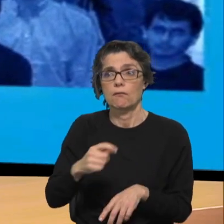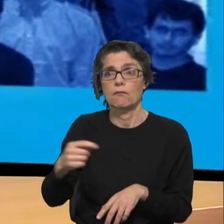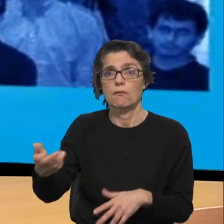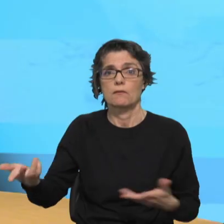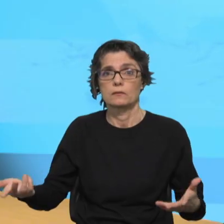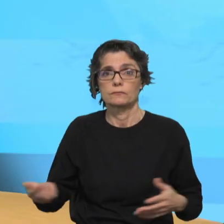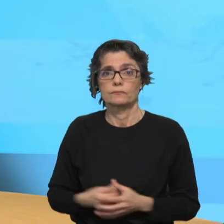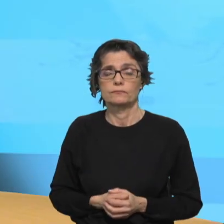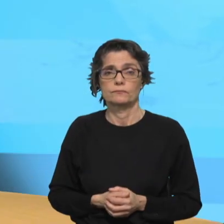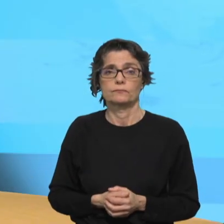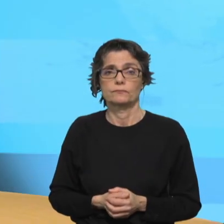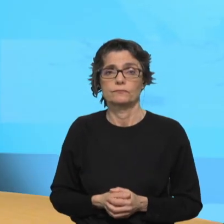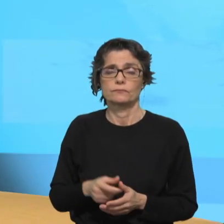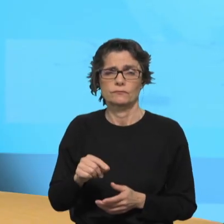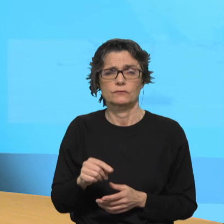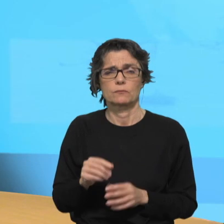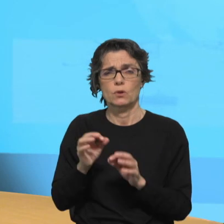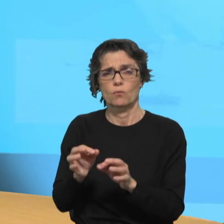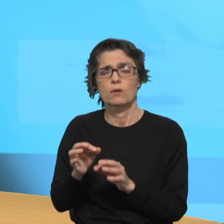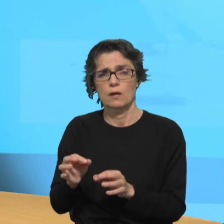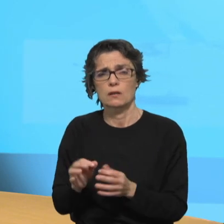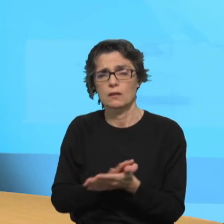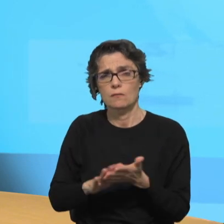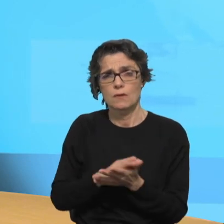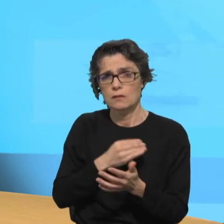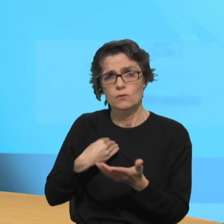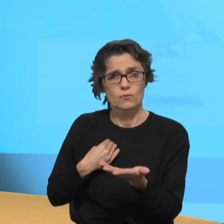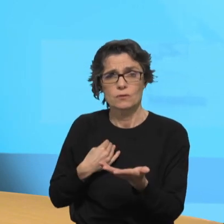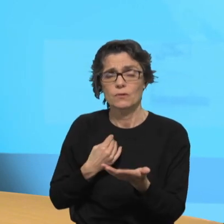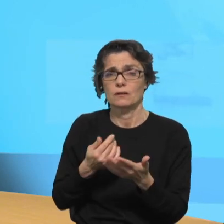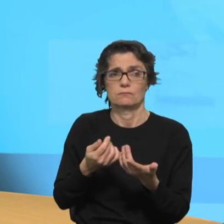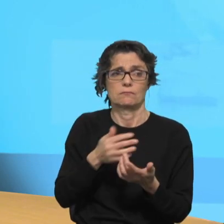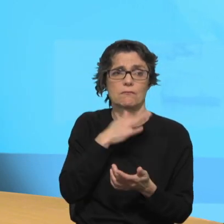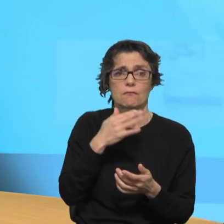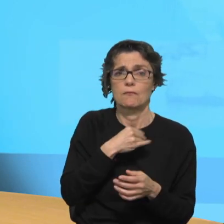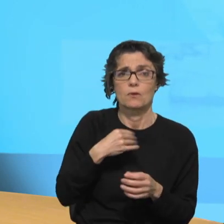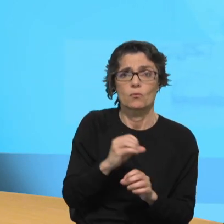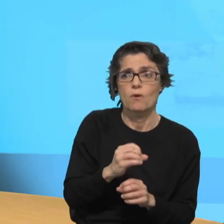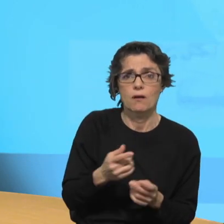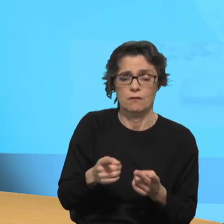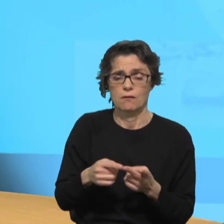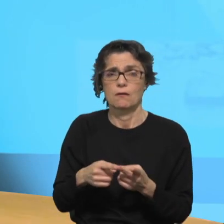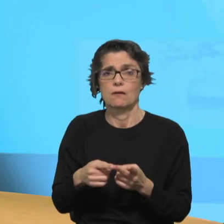sobretudo, aguardam pela prestação dos cuidados de saúde primários, pela ausência de médicos de família, pela ausência